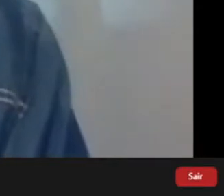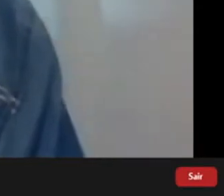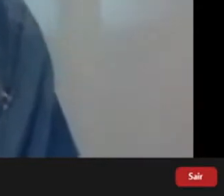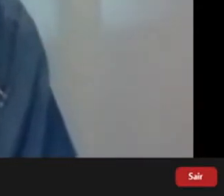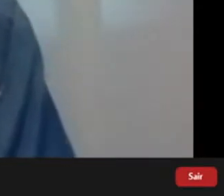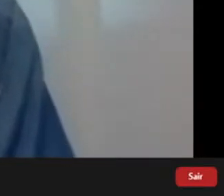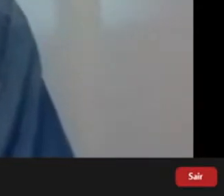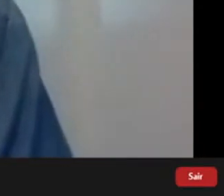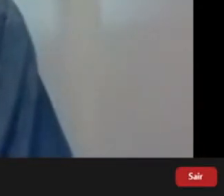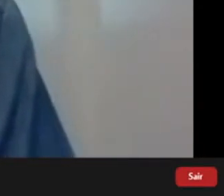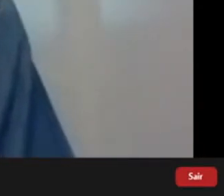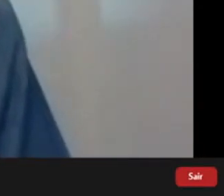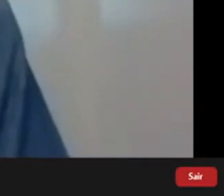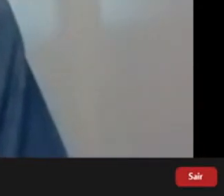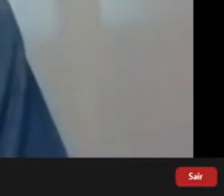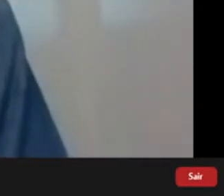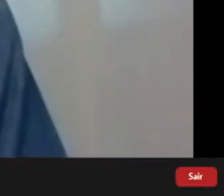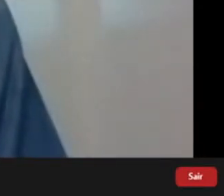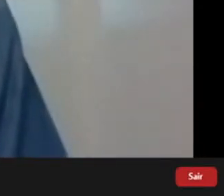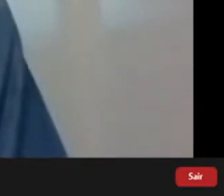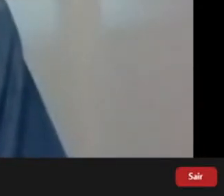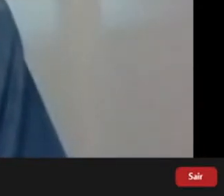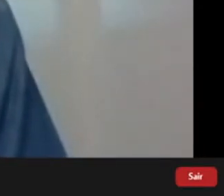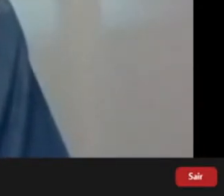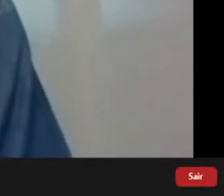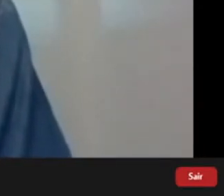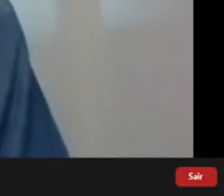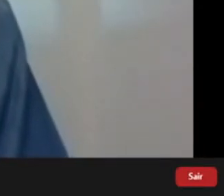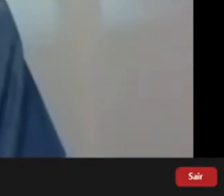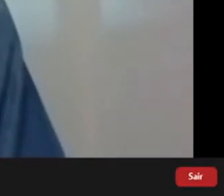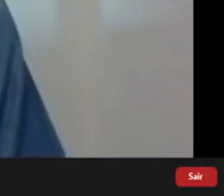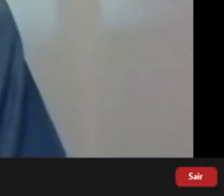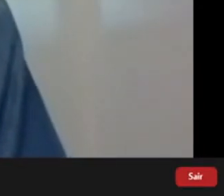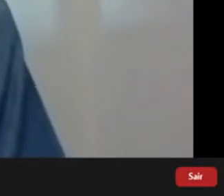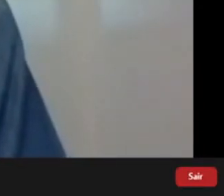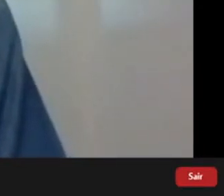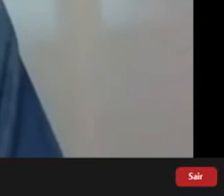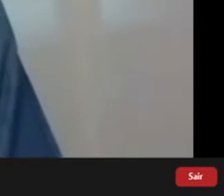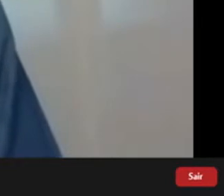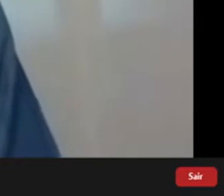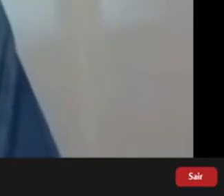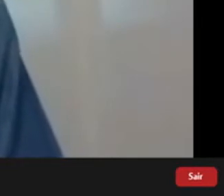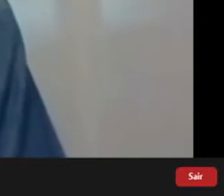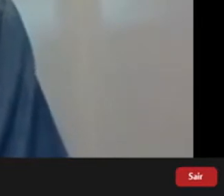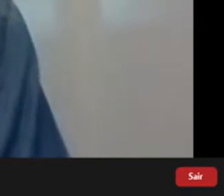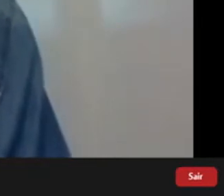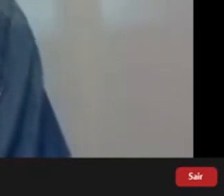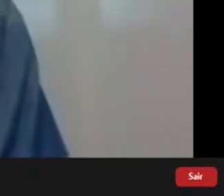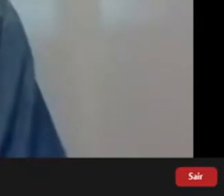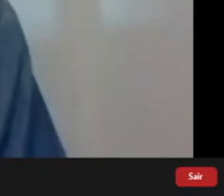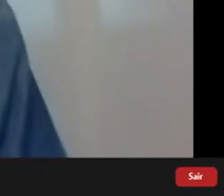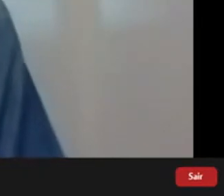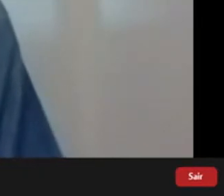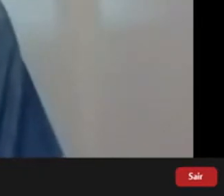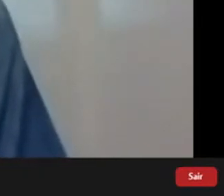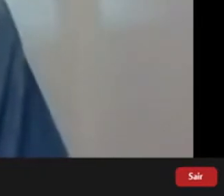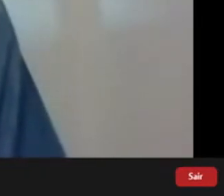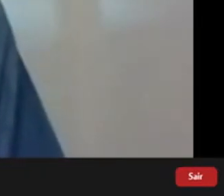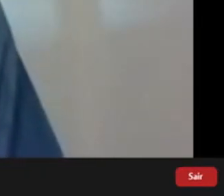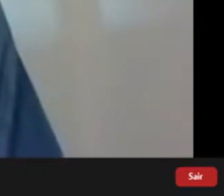do vereador Nelson Ozzi, que proíbe, né, o que ele coloca ali como neutralidade da